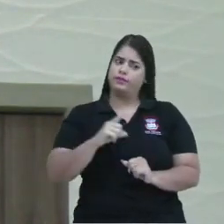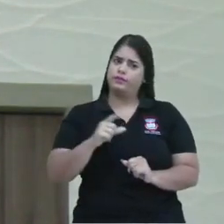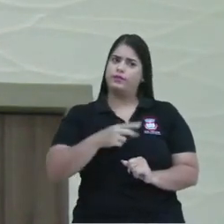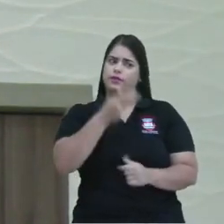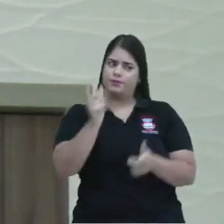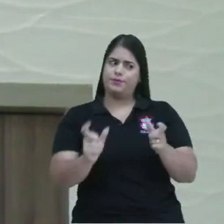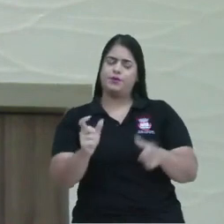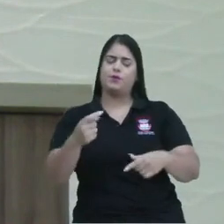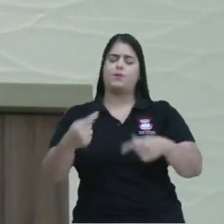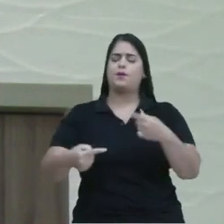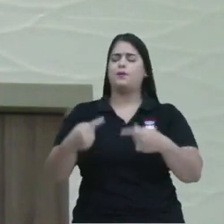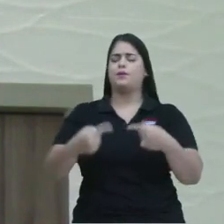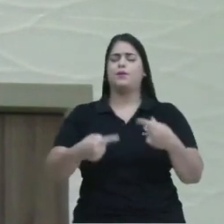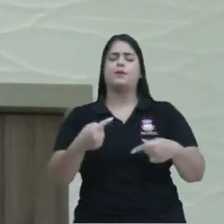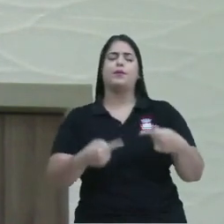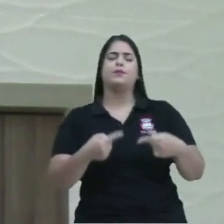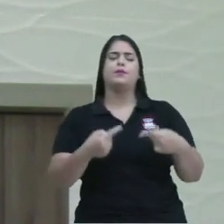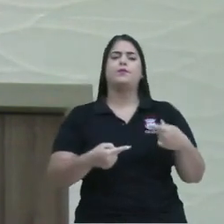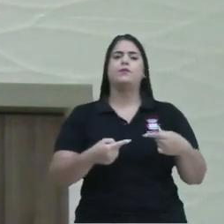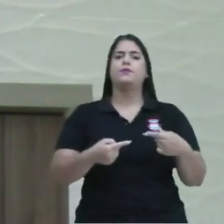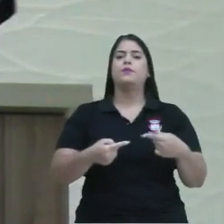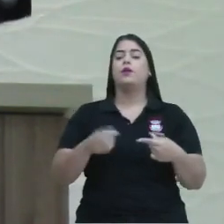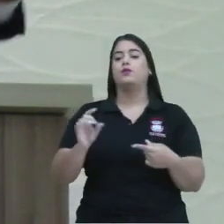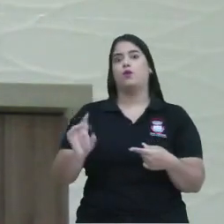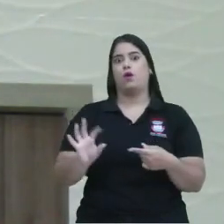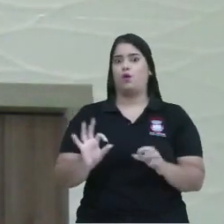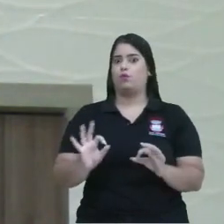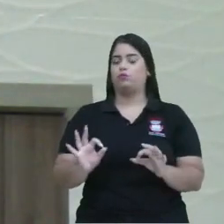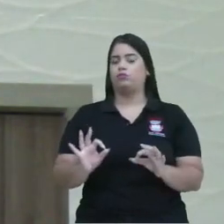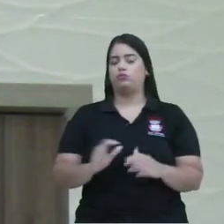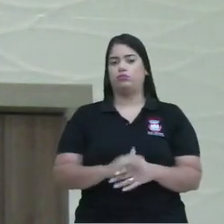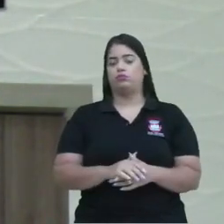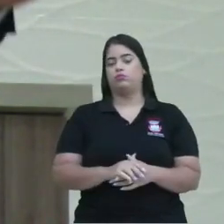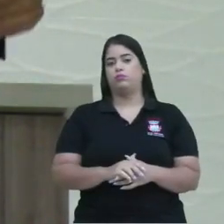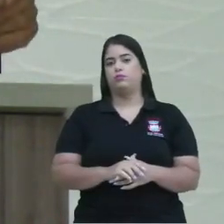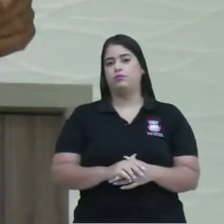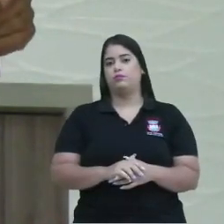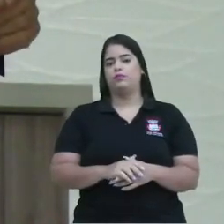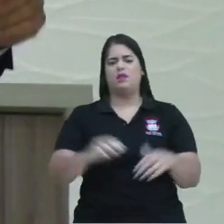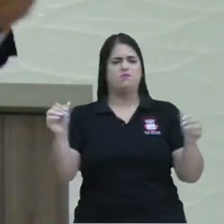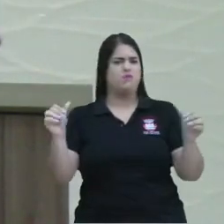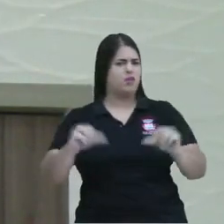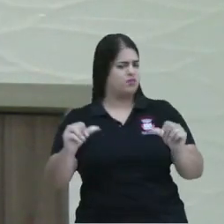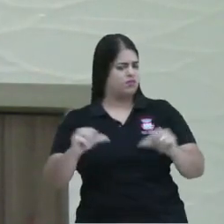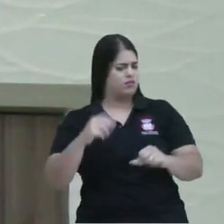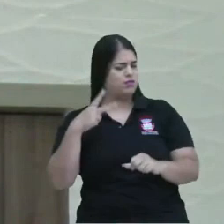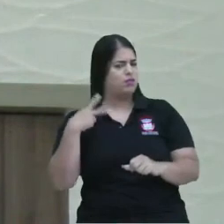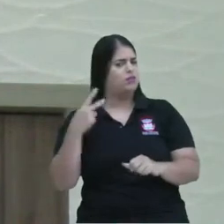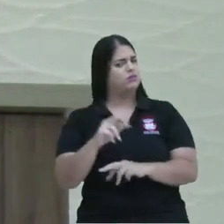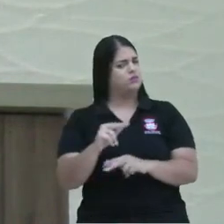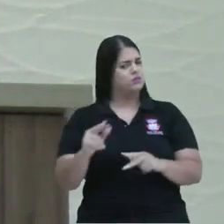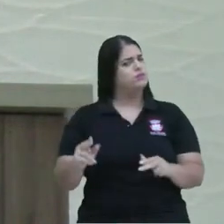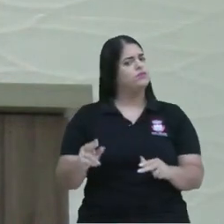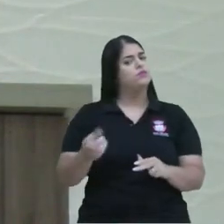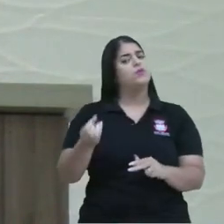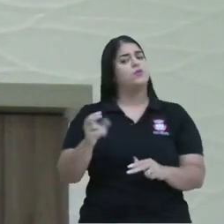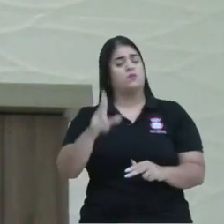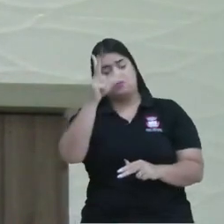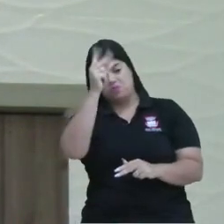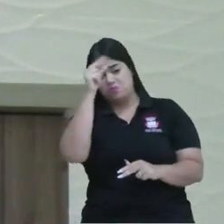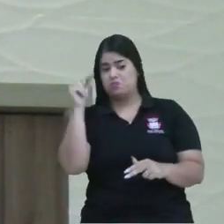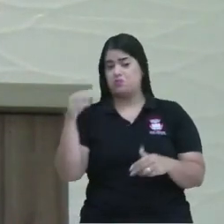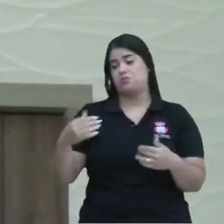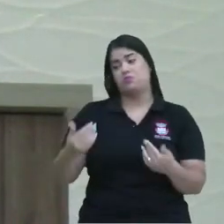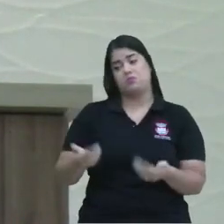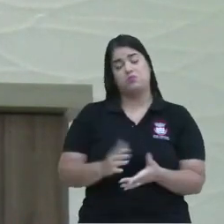politicagem. Estão levando para o lado da política, para prejudicar tal vereador, para prejudicar o prefeito.